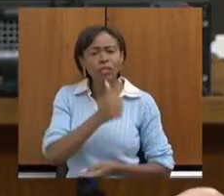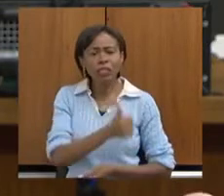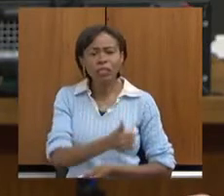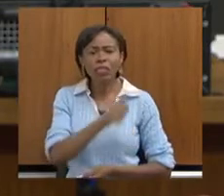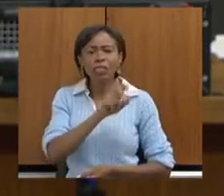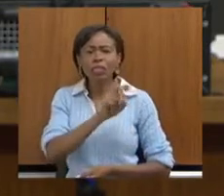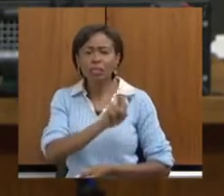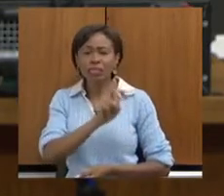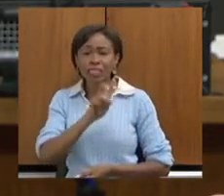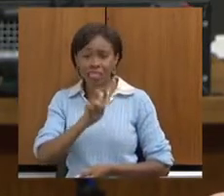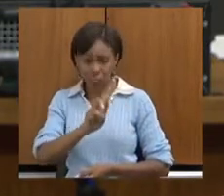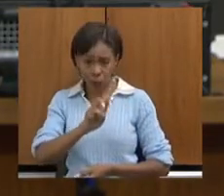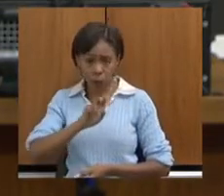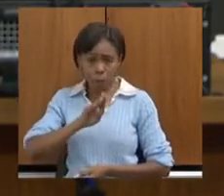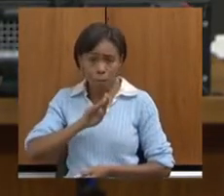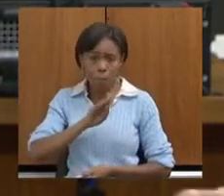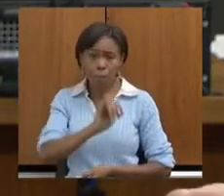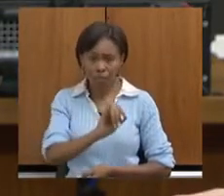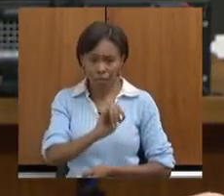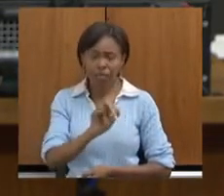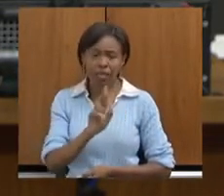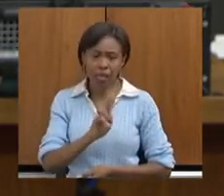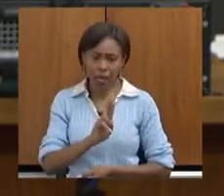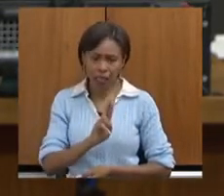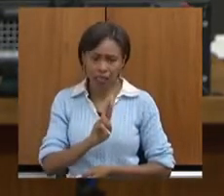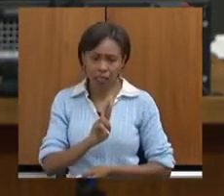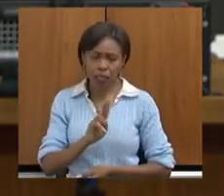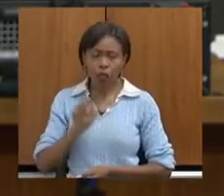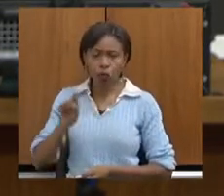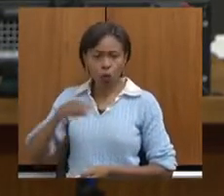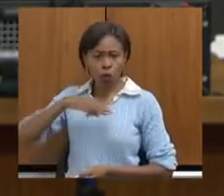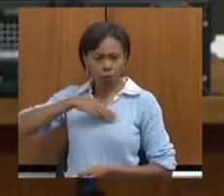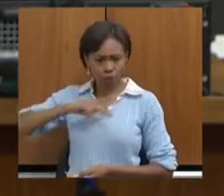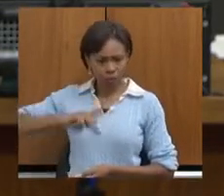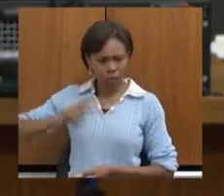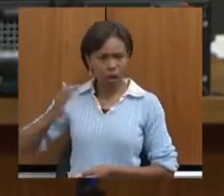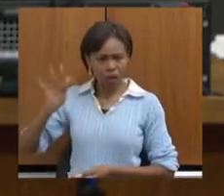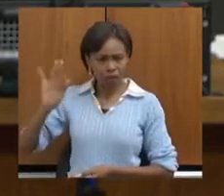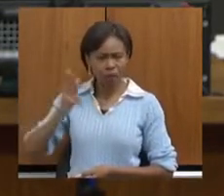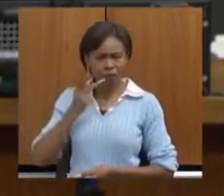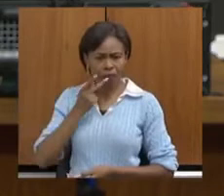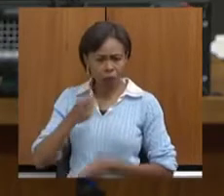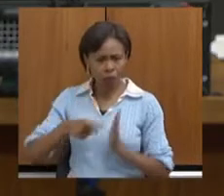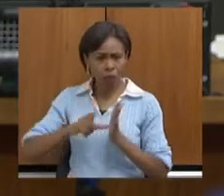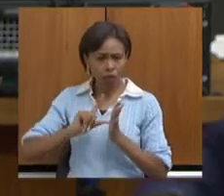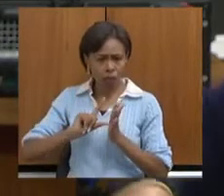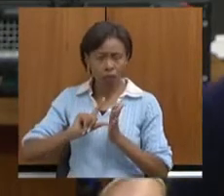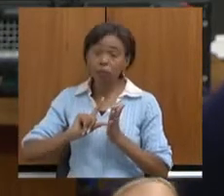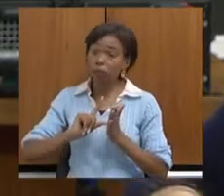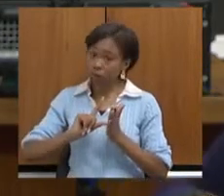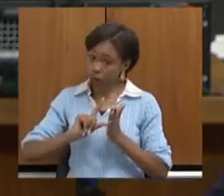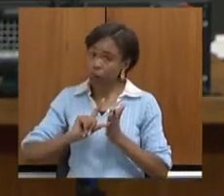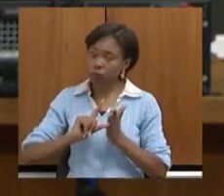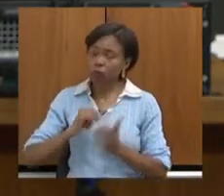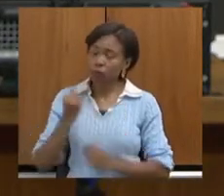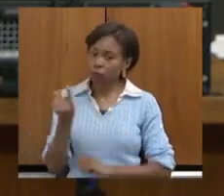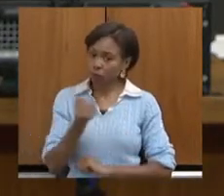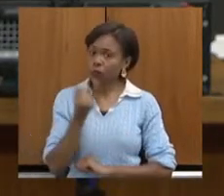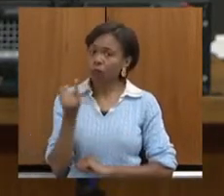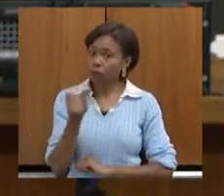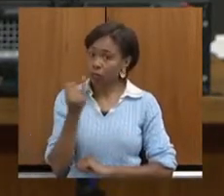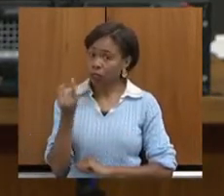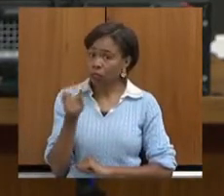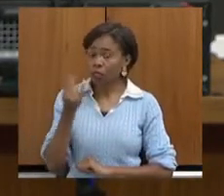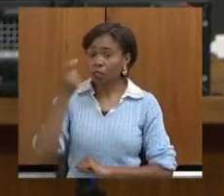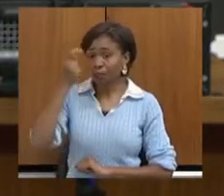155 be pelo colega do MPF Então acho que isso é muito importante porque a